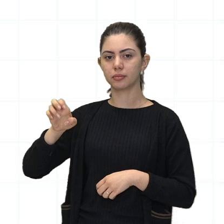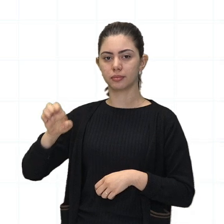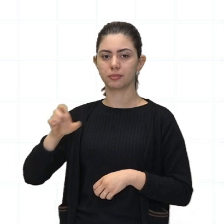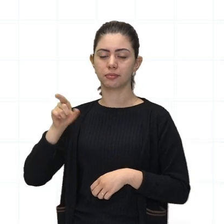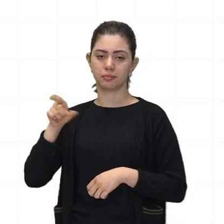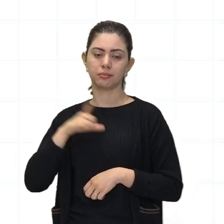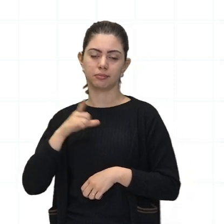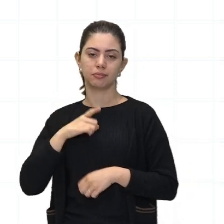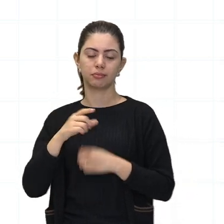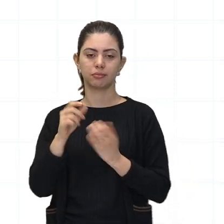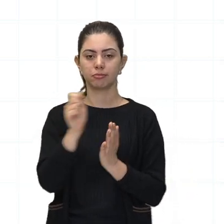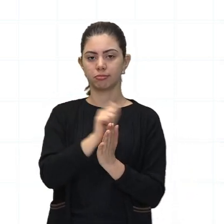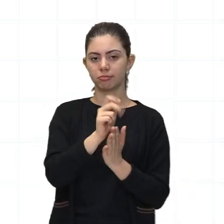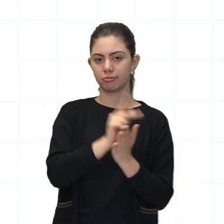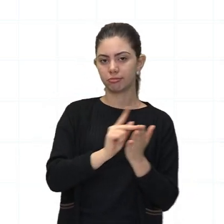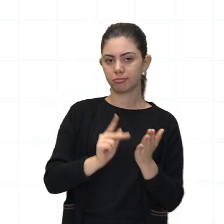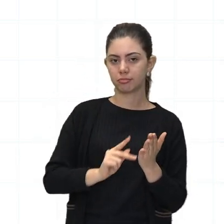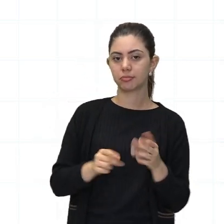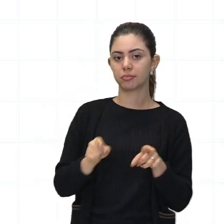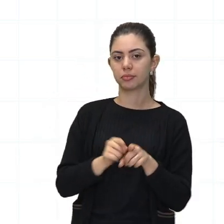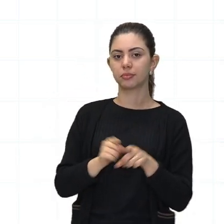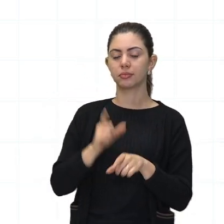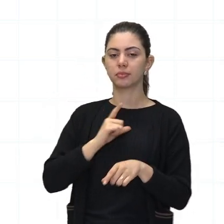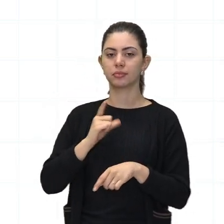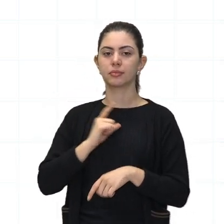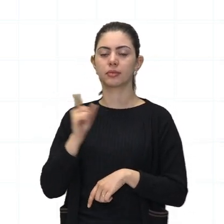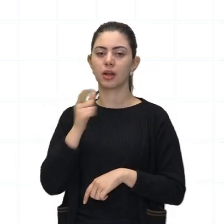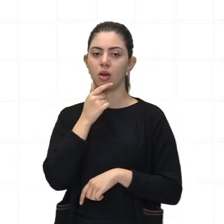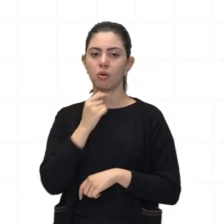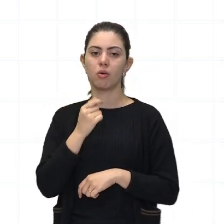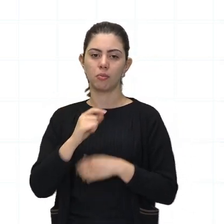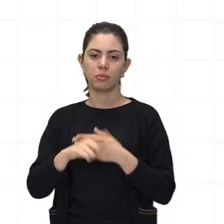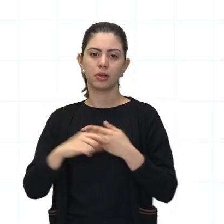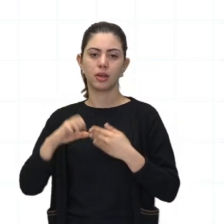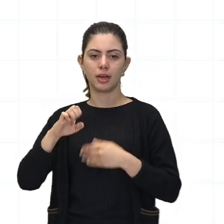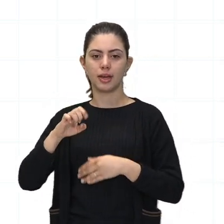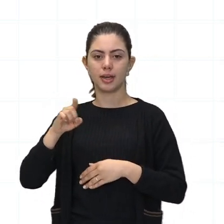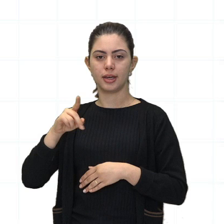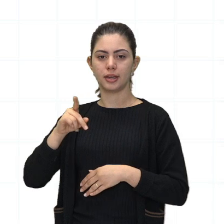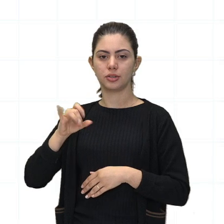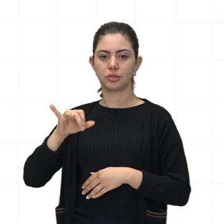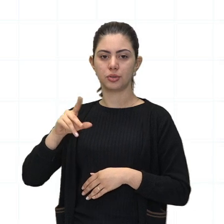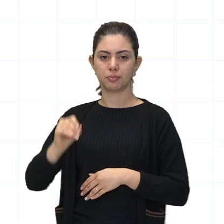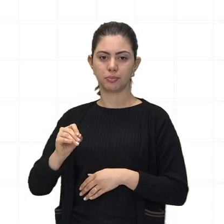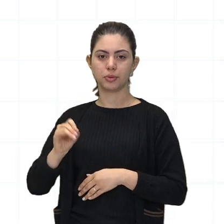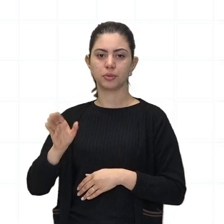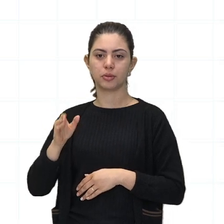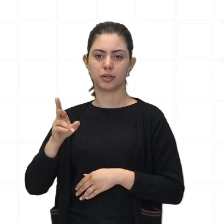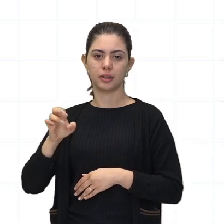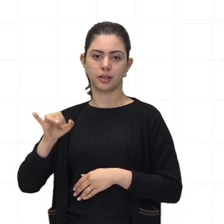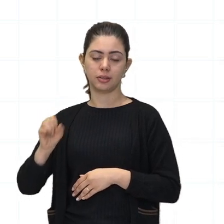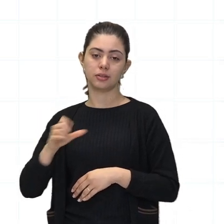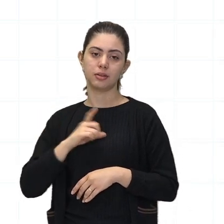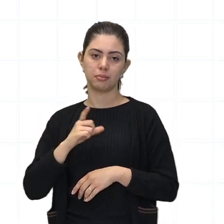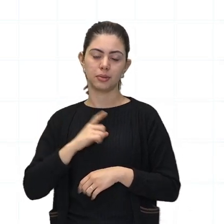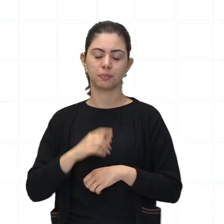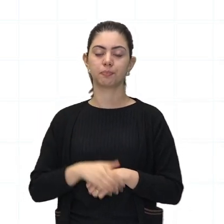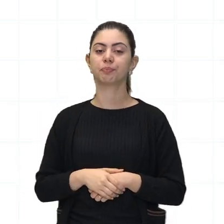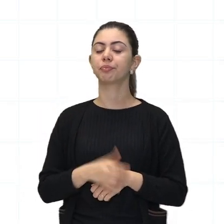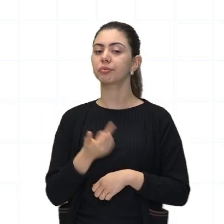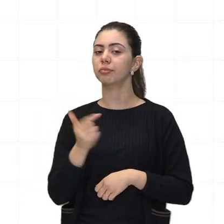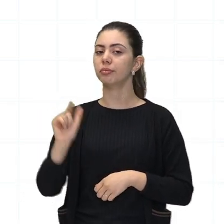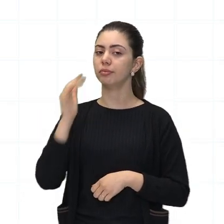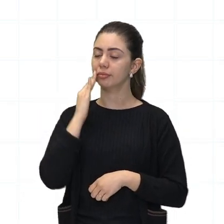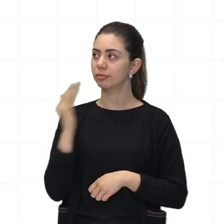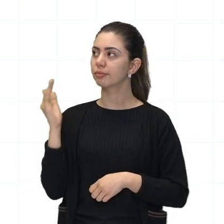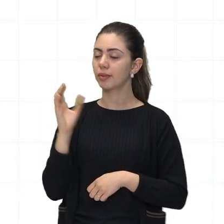texto que vem desde lá da Grécia Antiga e sobreviveu até os nossos tempos. Na sequência, nós temos a comédia, e na comédia, as